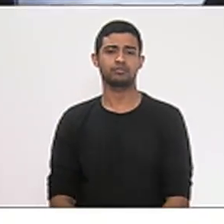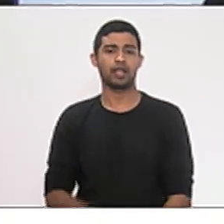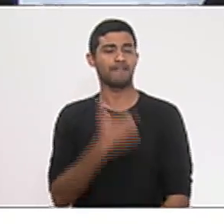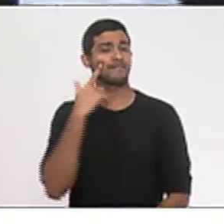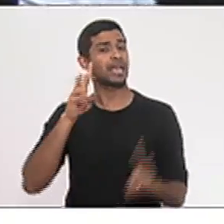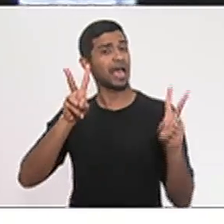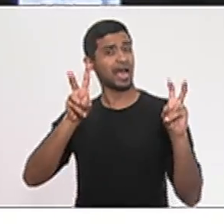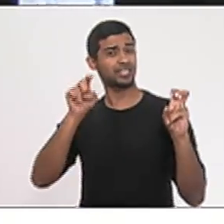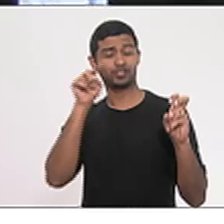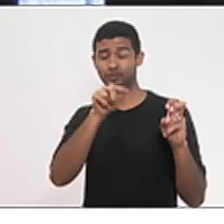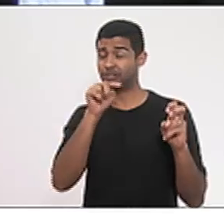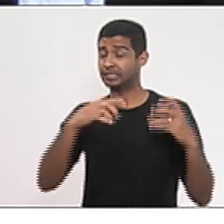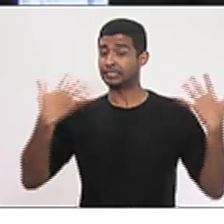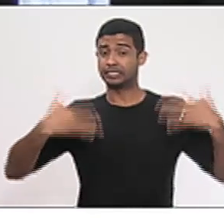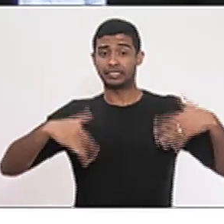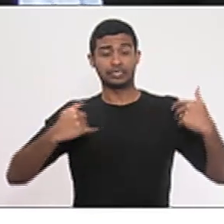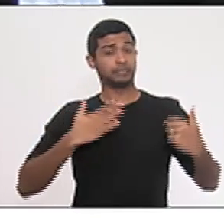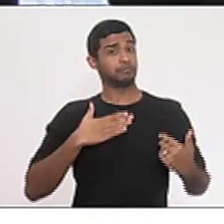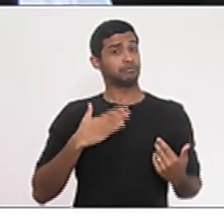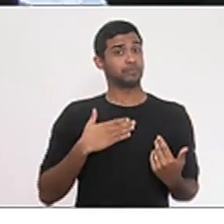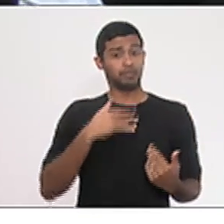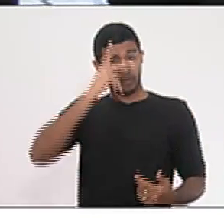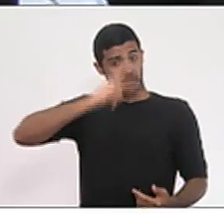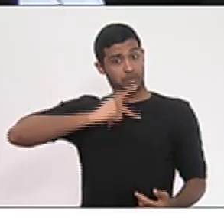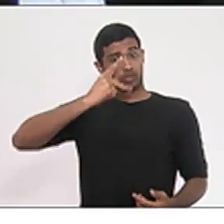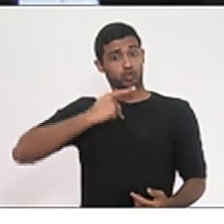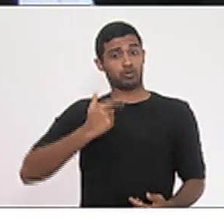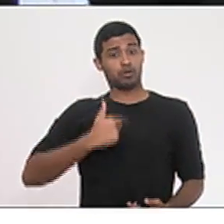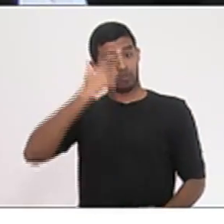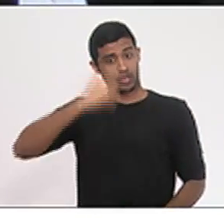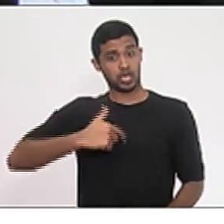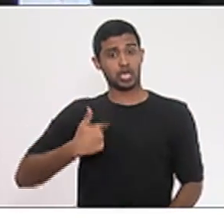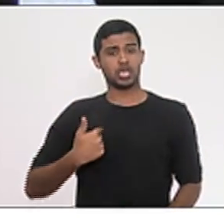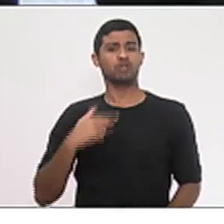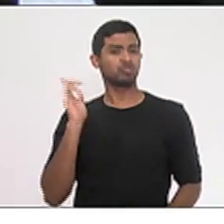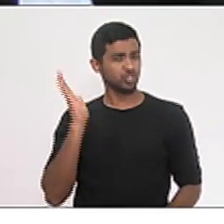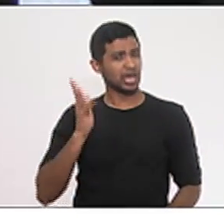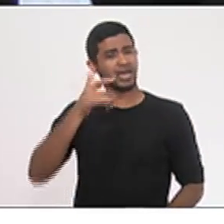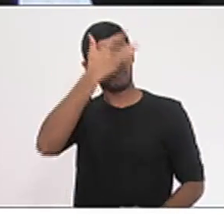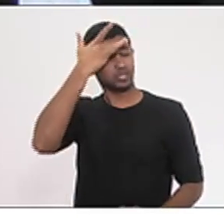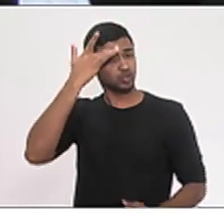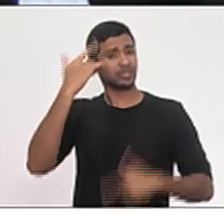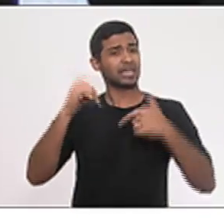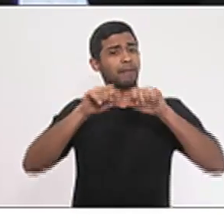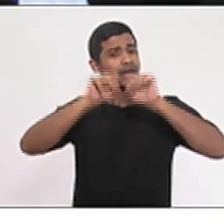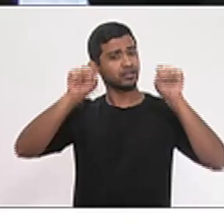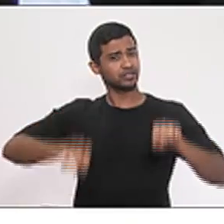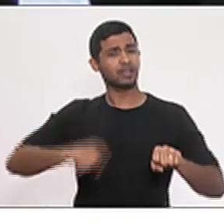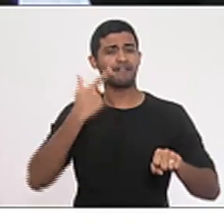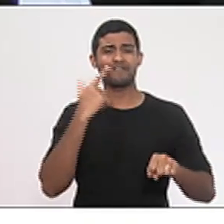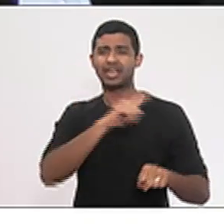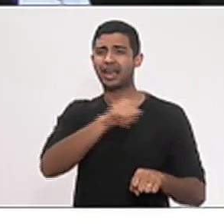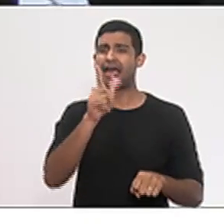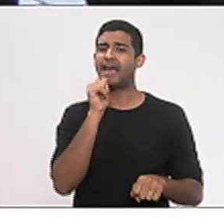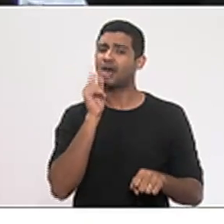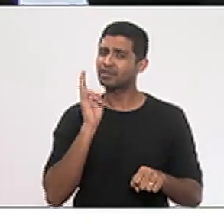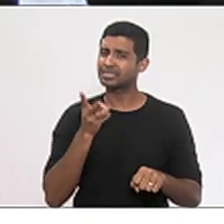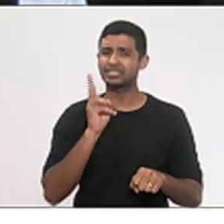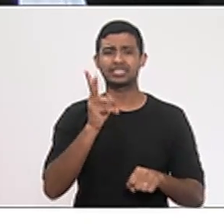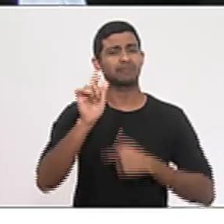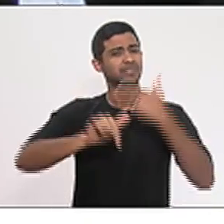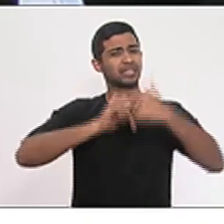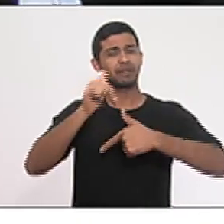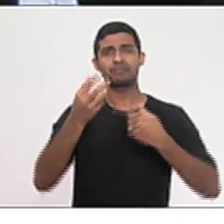assunto extremamente caro para mim, individualmente, como pessoa. Sou servidora da Agência Nacional de Águas. O tema sempre foi